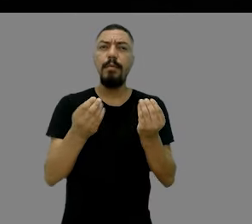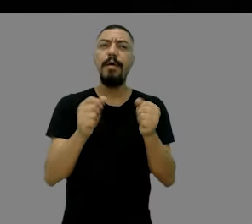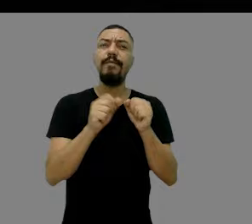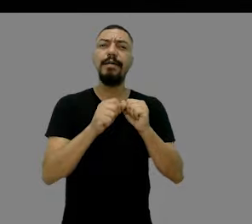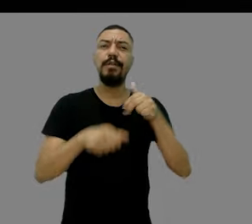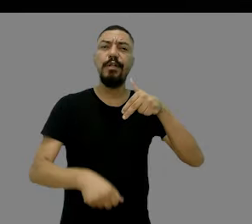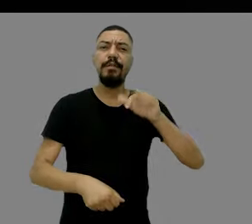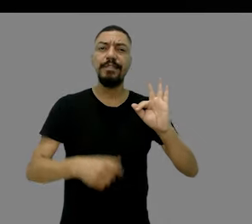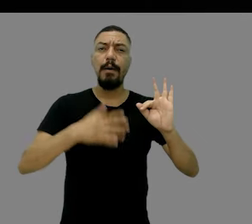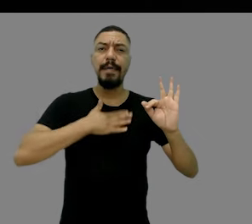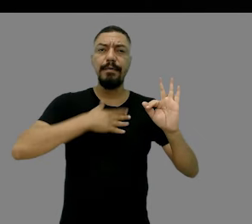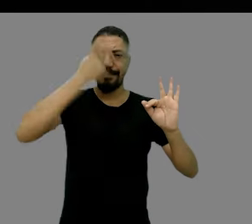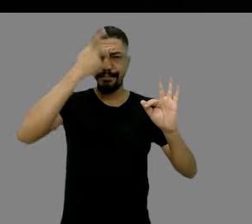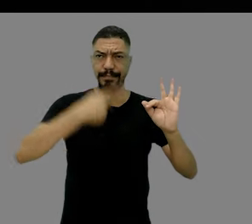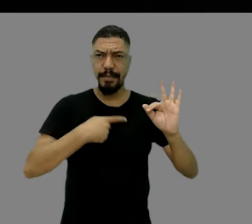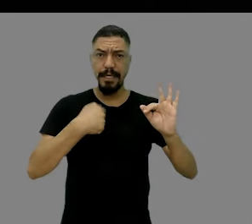mesma? Como que é? Eu sou MEI.